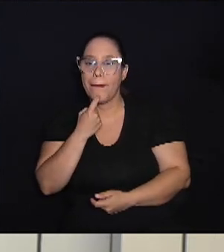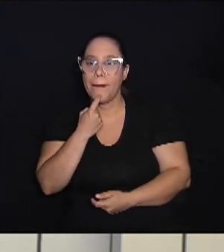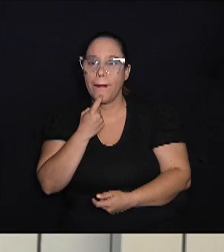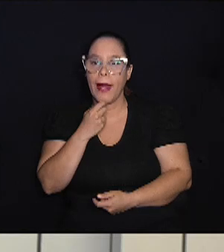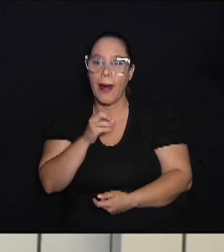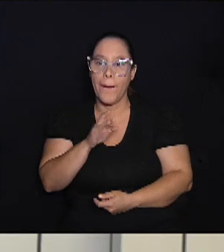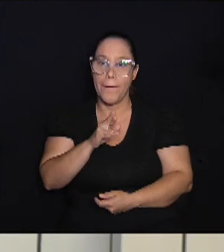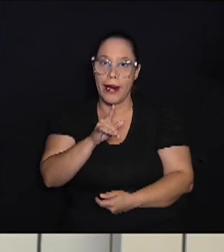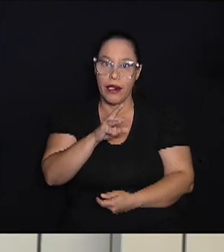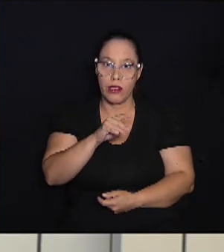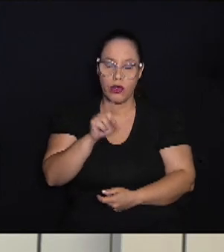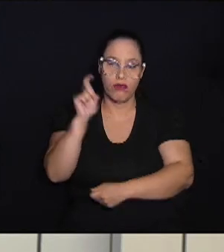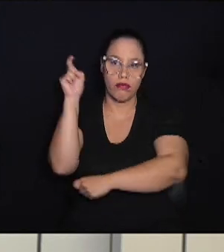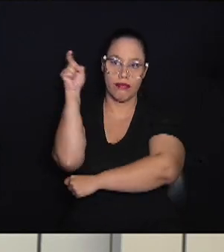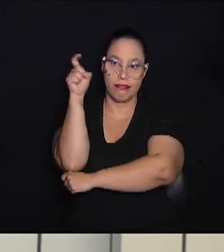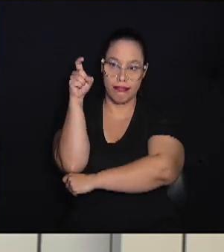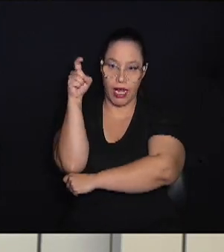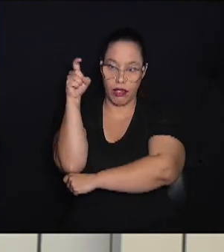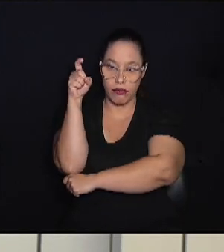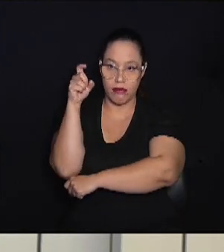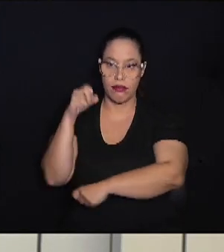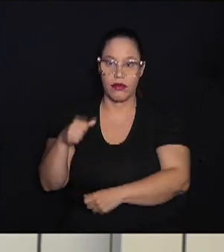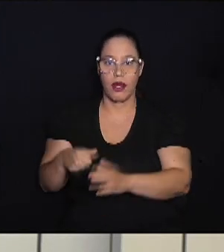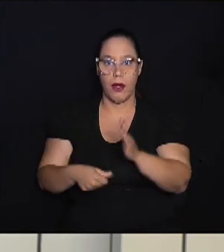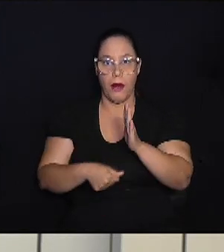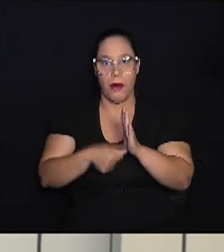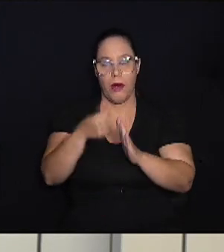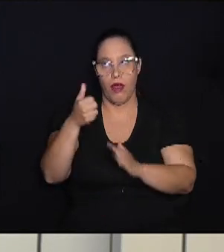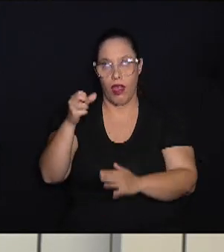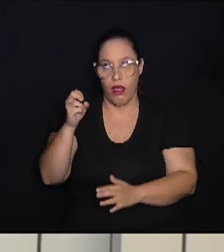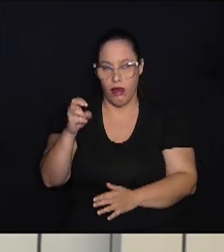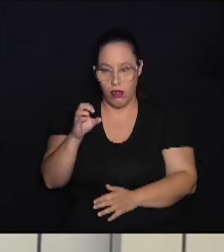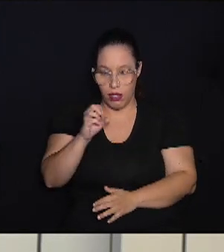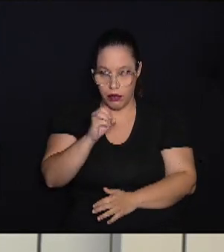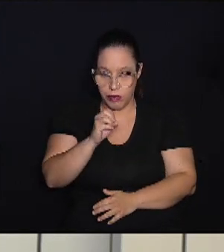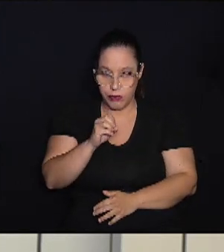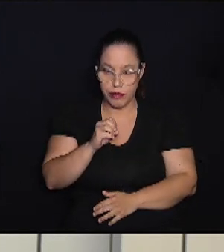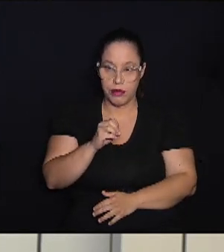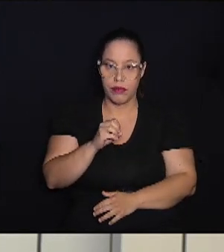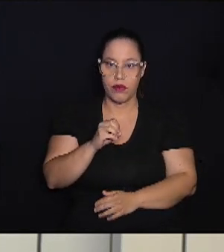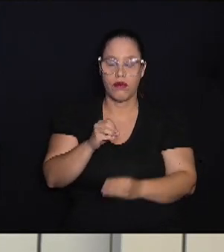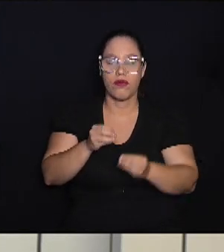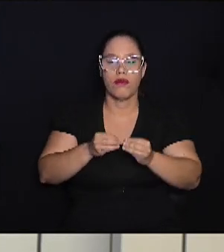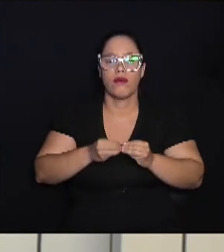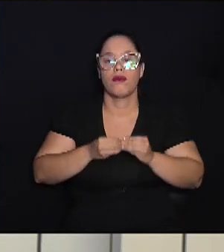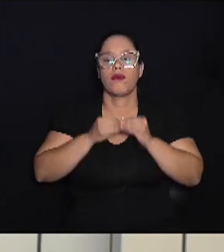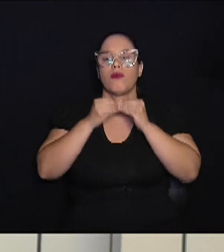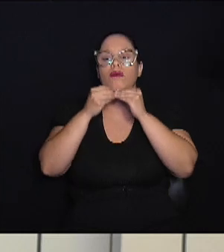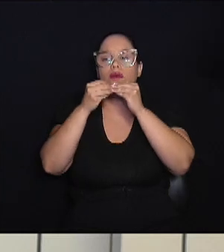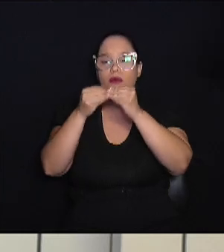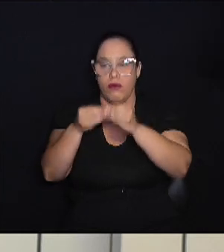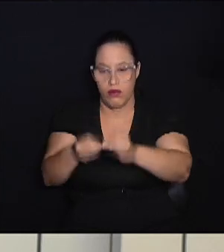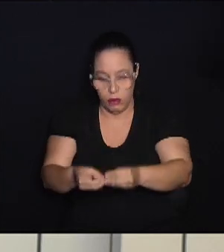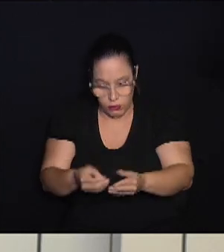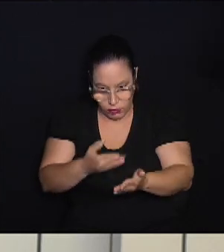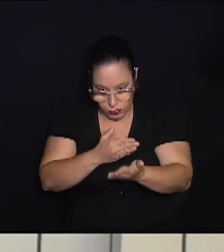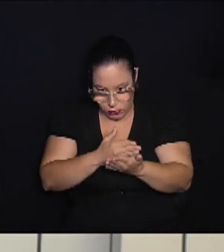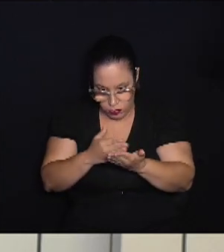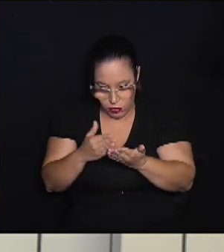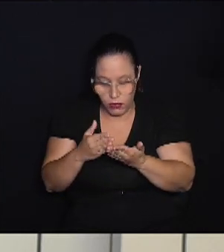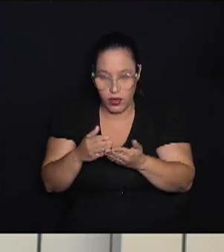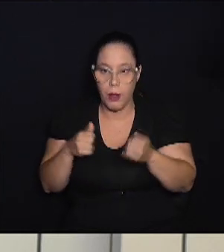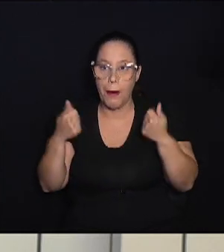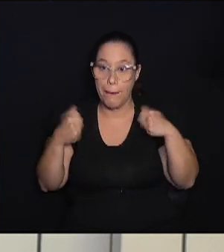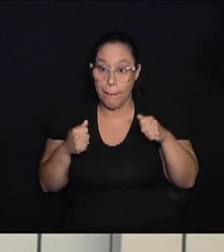311, lá em Barão Geraldo. As primeiras 500 pessoas serão atendidas por ordem de chegada, precisa